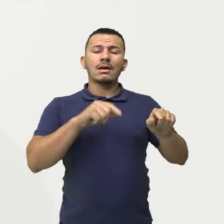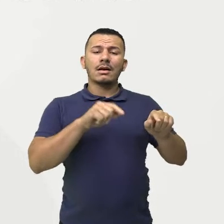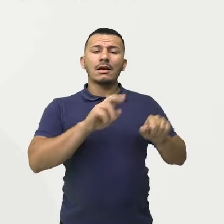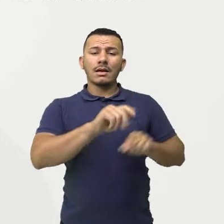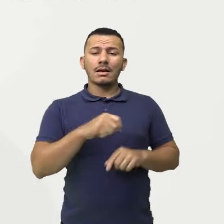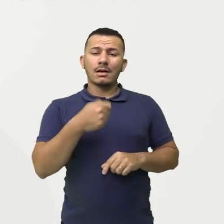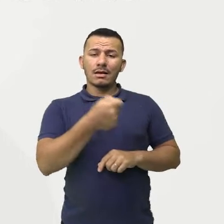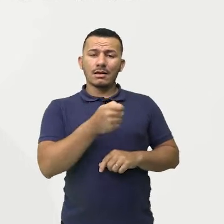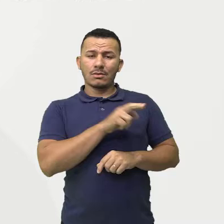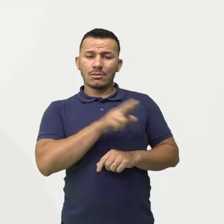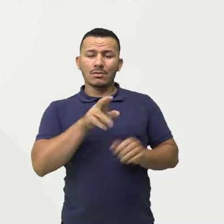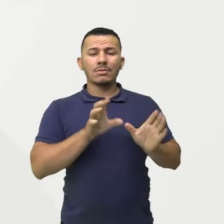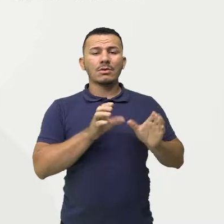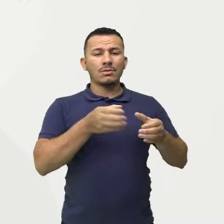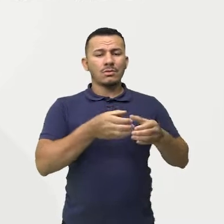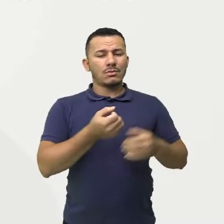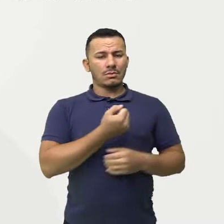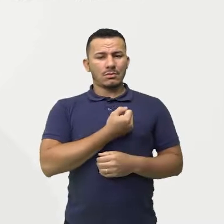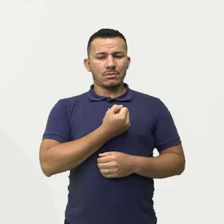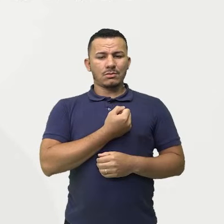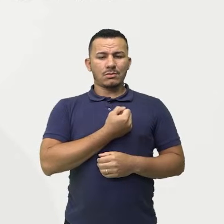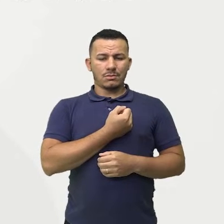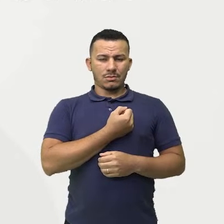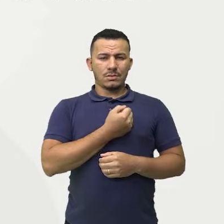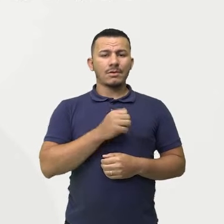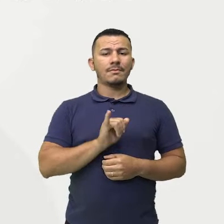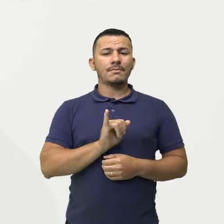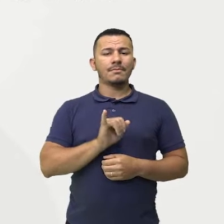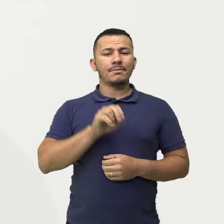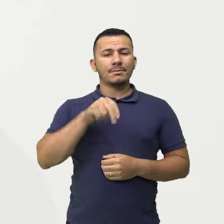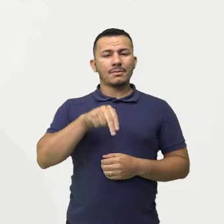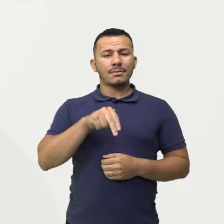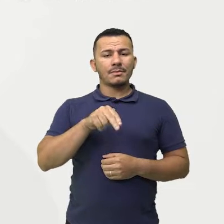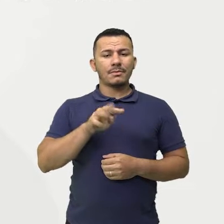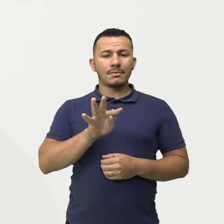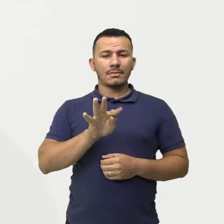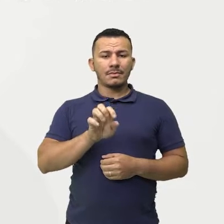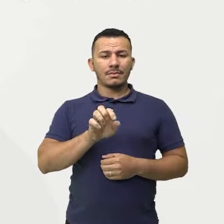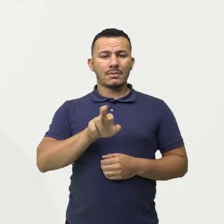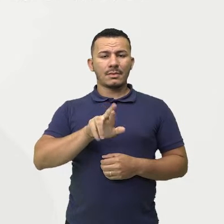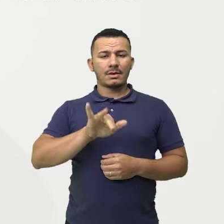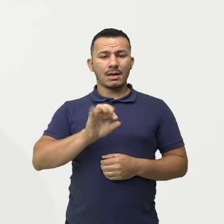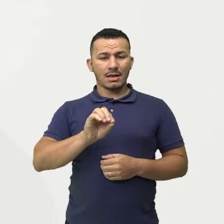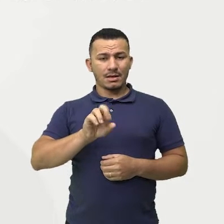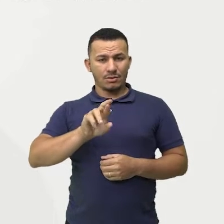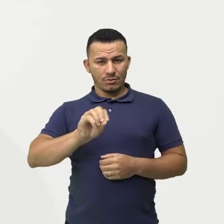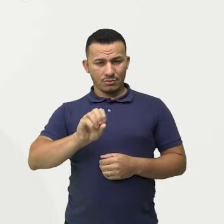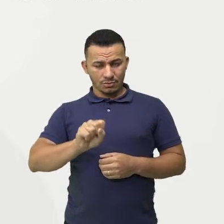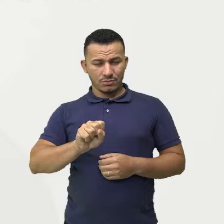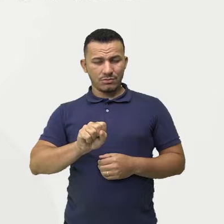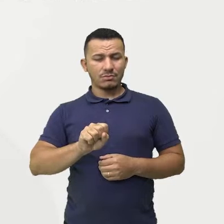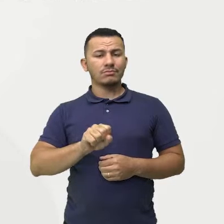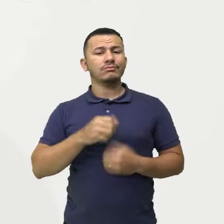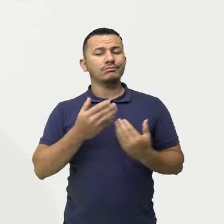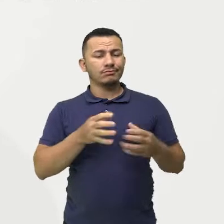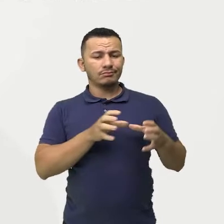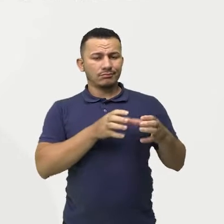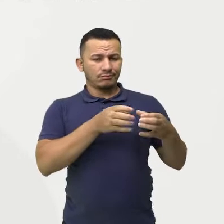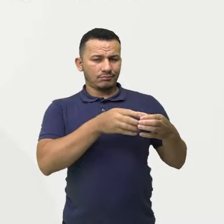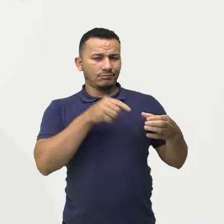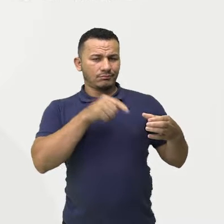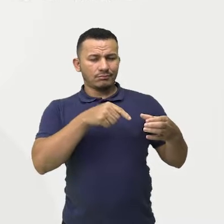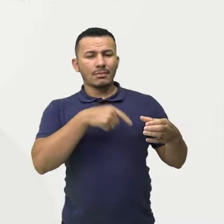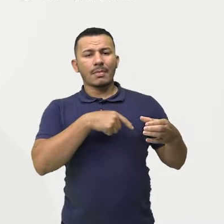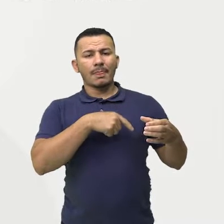nós chamamos de conjunto dos números inteiros. Ora, então o conjunto dos números inteiros